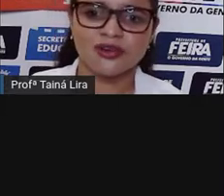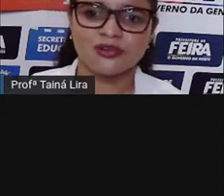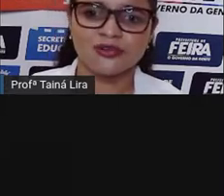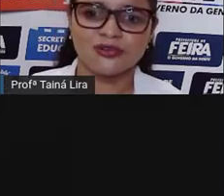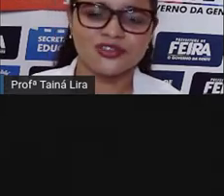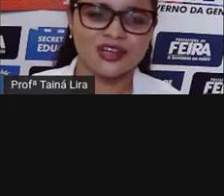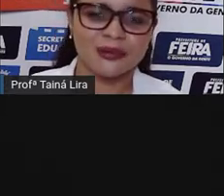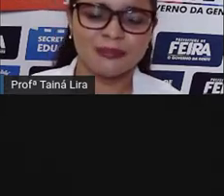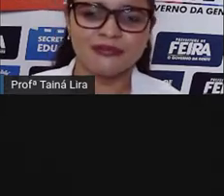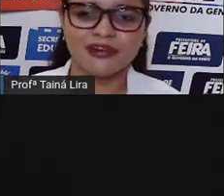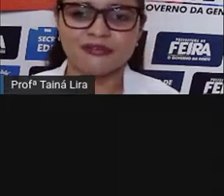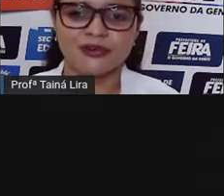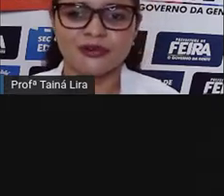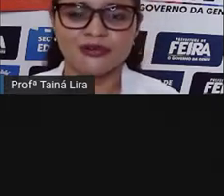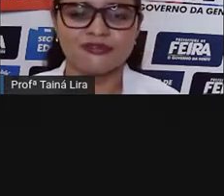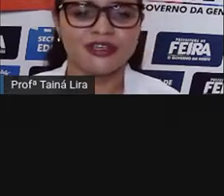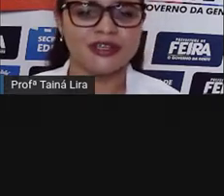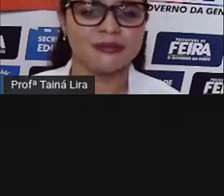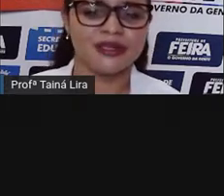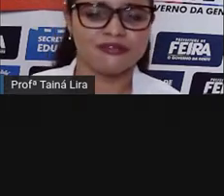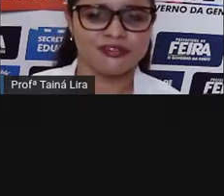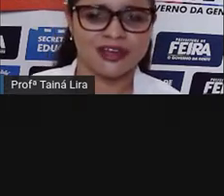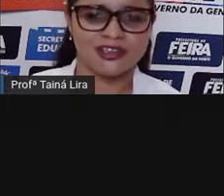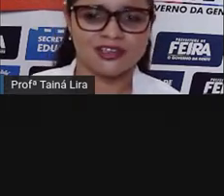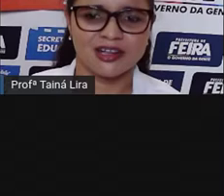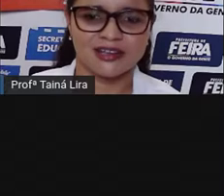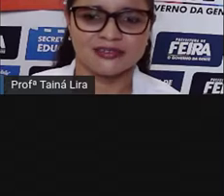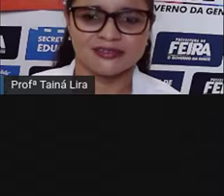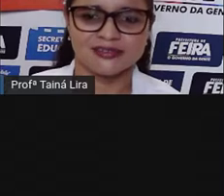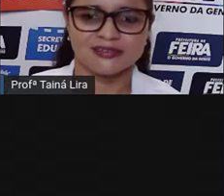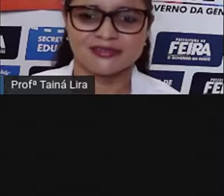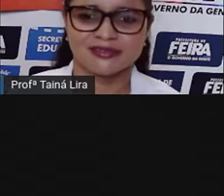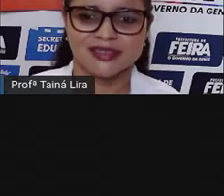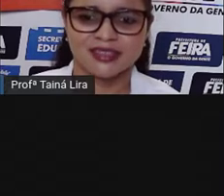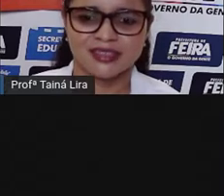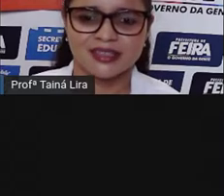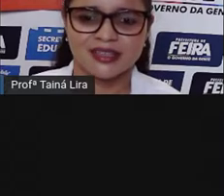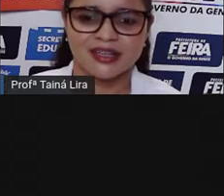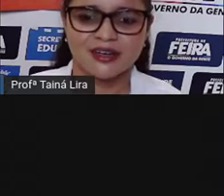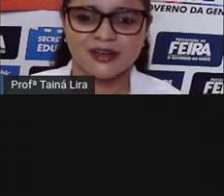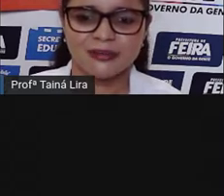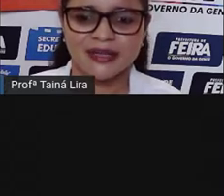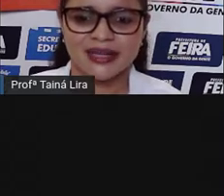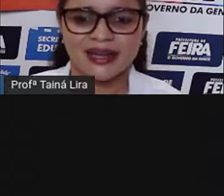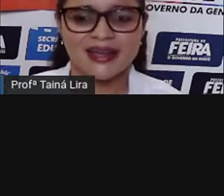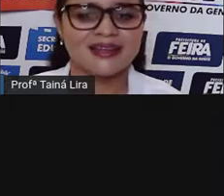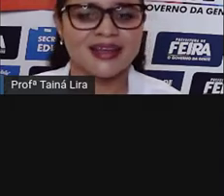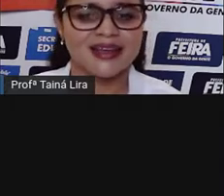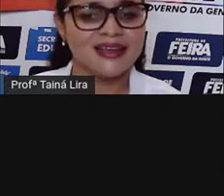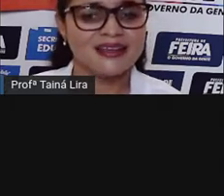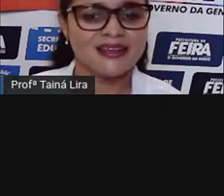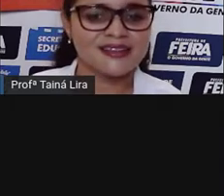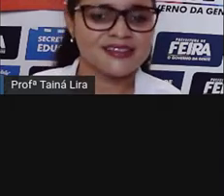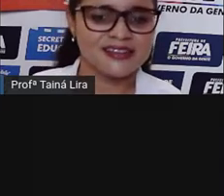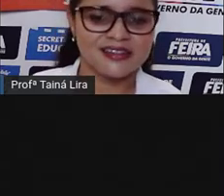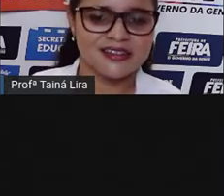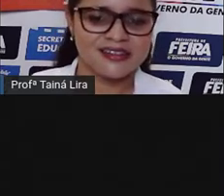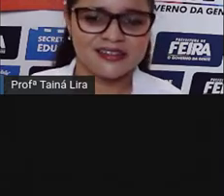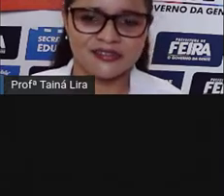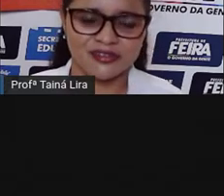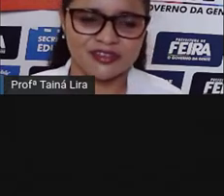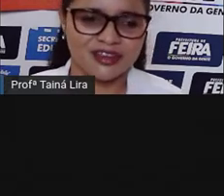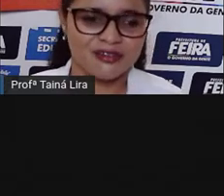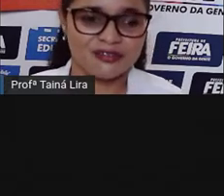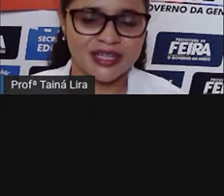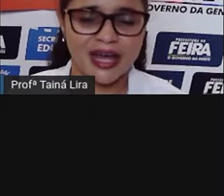coruja coruja por favor vem a minha festa bom obrigada irei